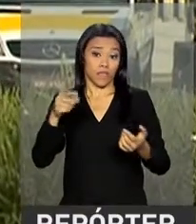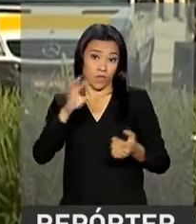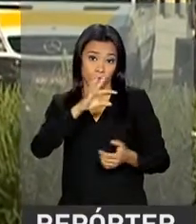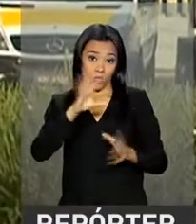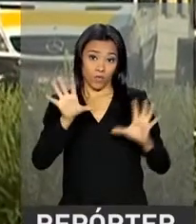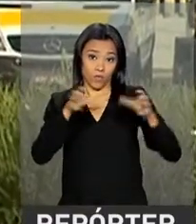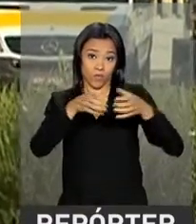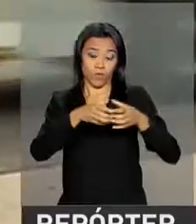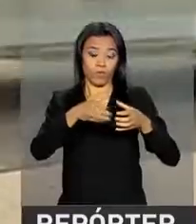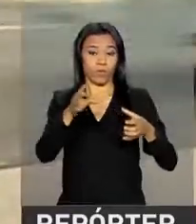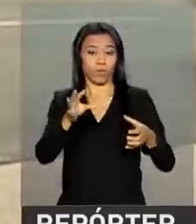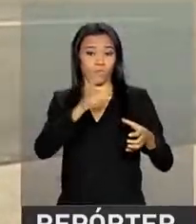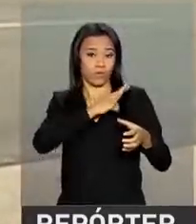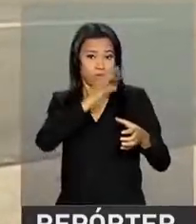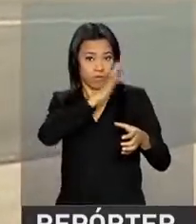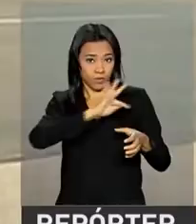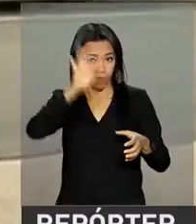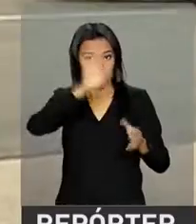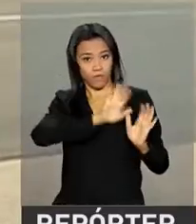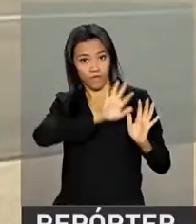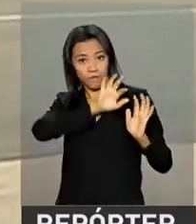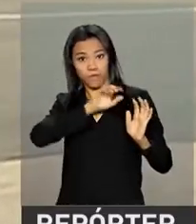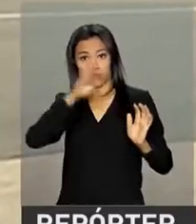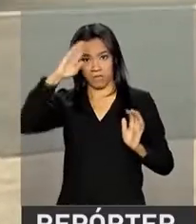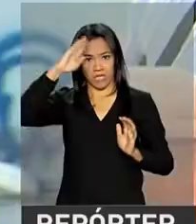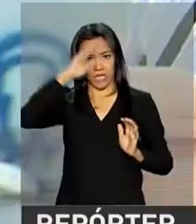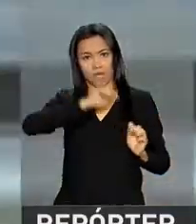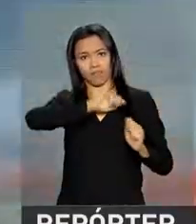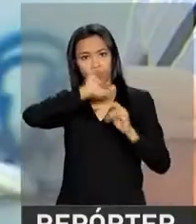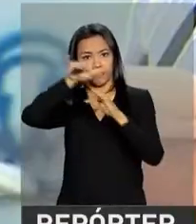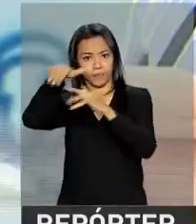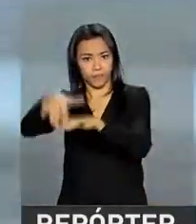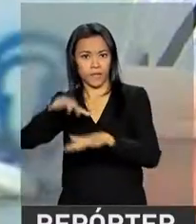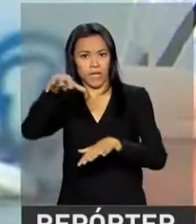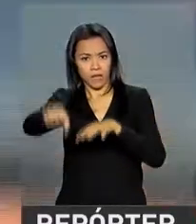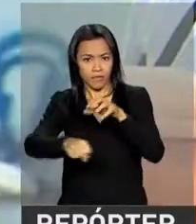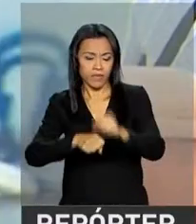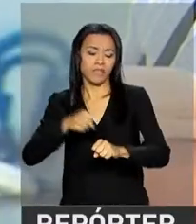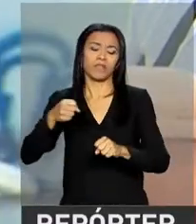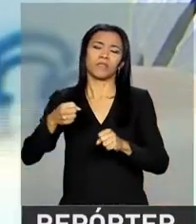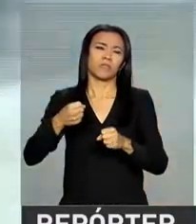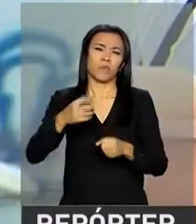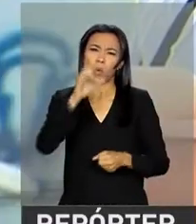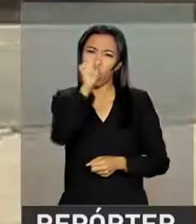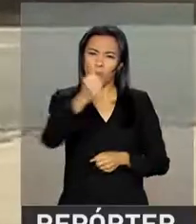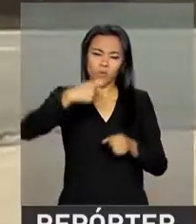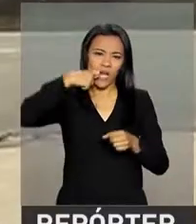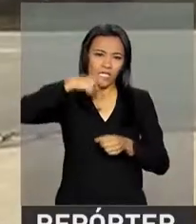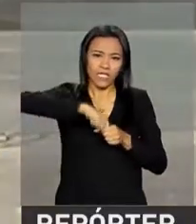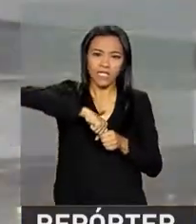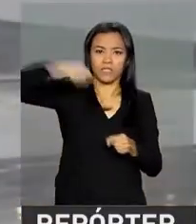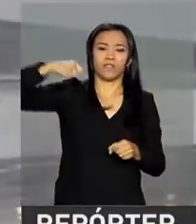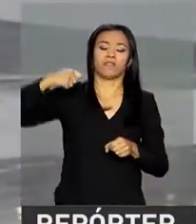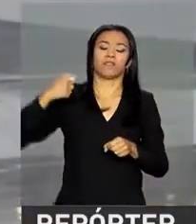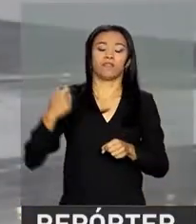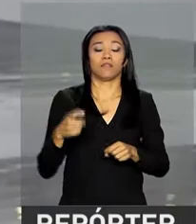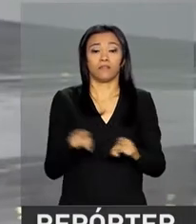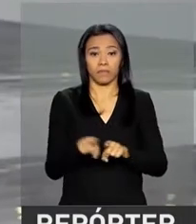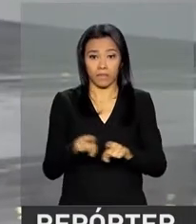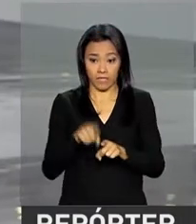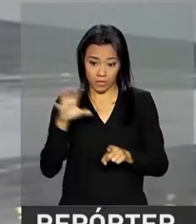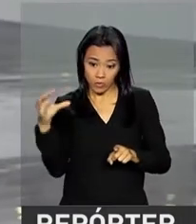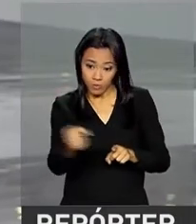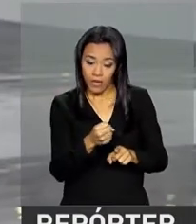é aprenderam mais de 20 fuzis e oito granadas hoje pela manhã em entrevista à emissora de rádio